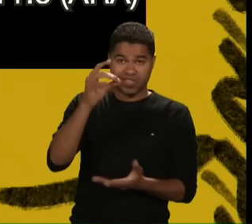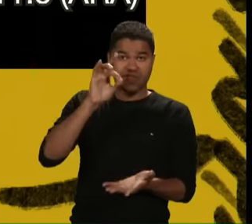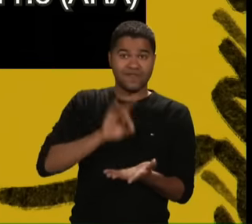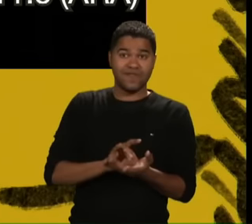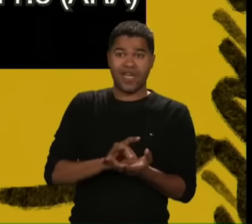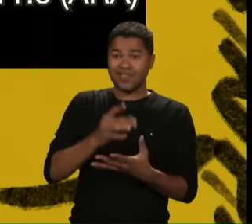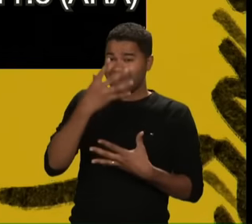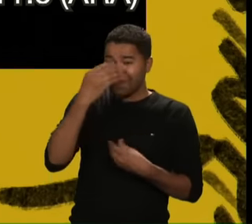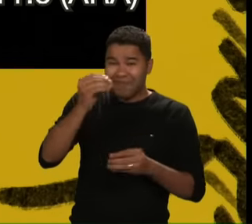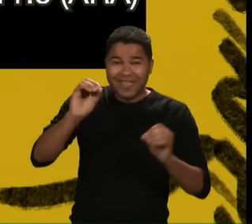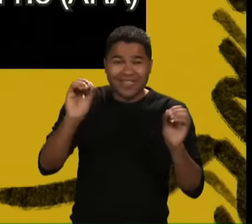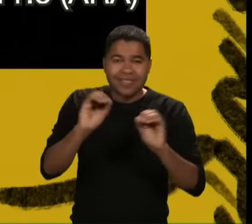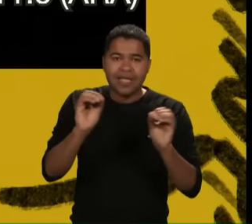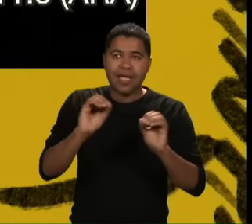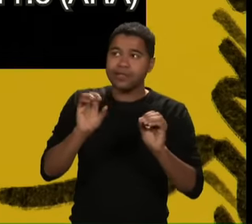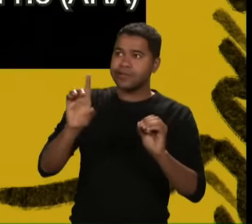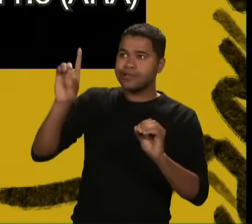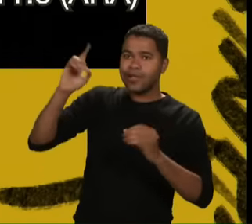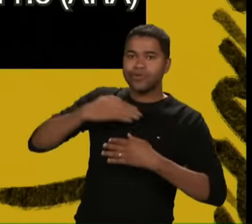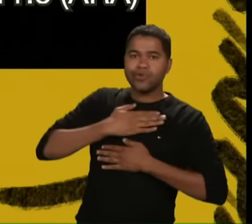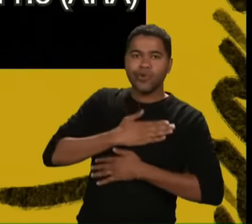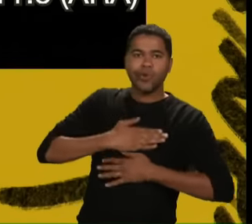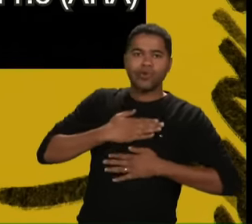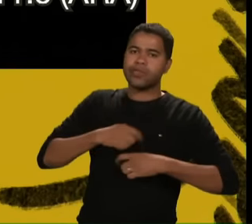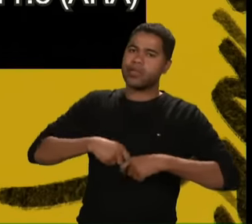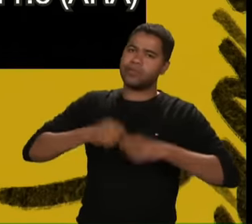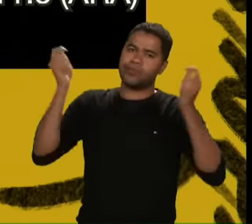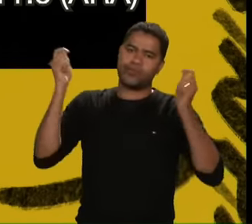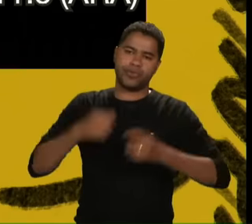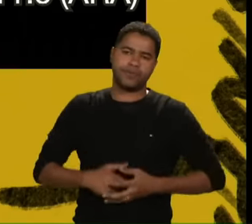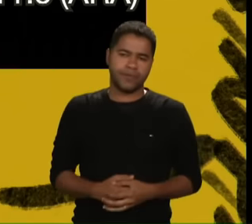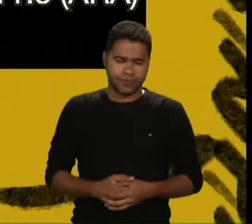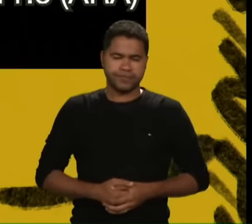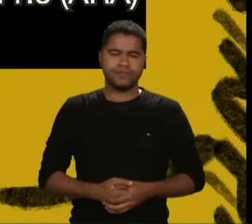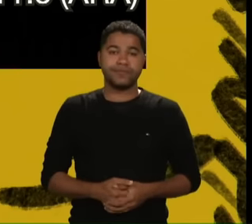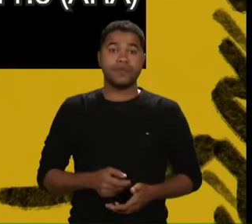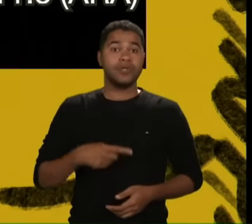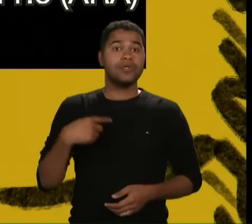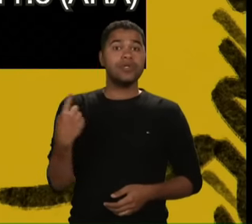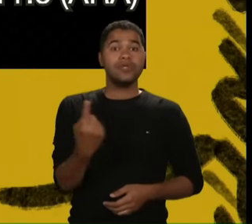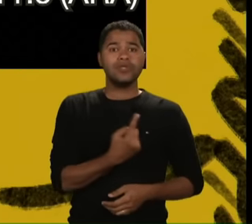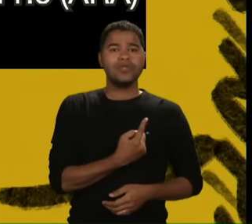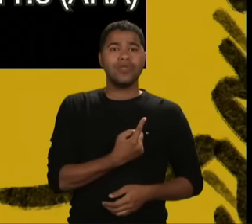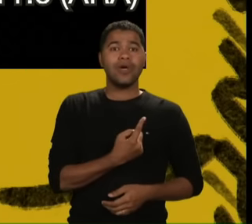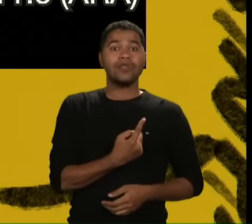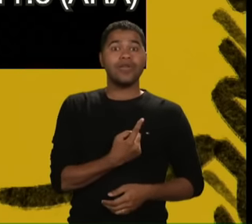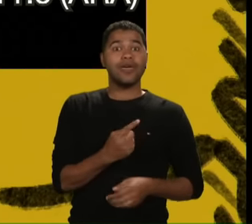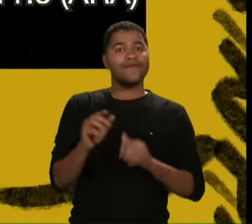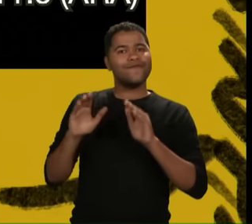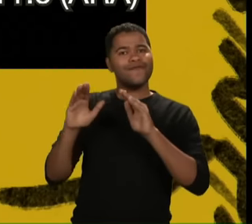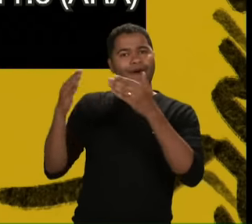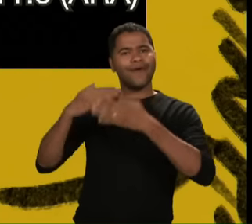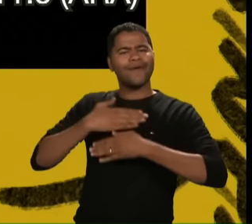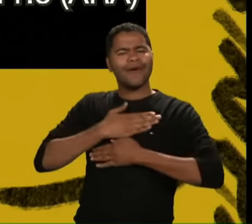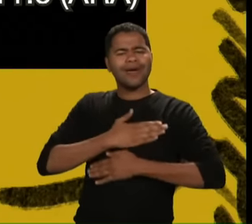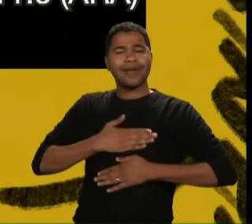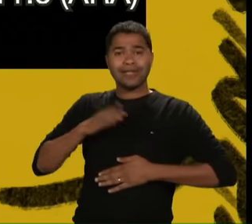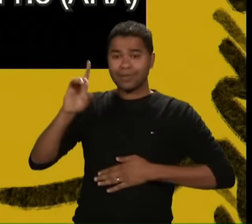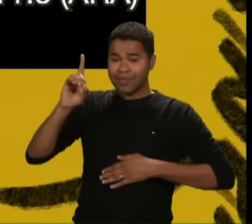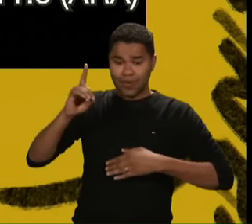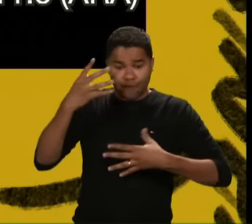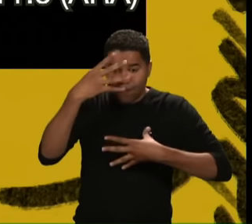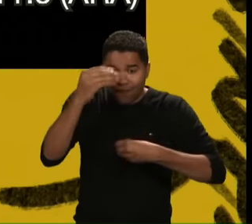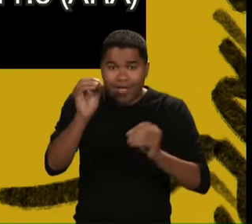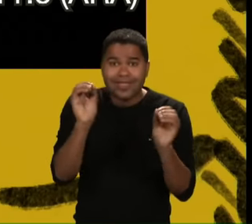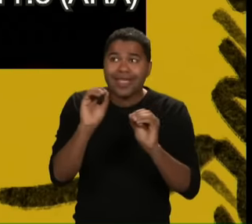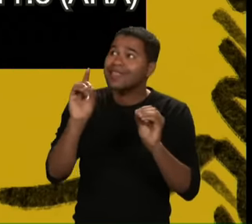fé, é impossível agradar a Deus. Nós estamos falando sobre agradar a Deus. Sem fé é impossível agradar